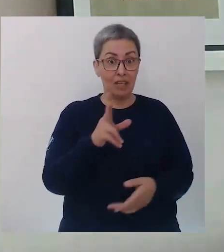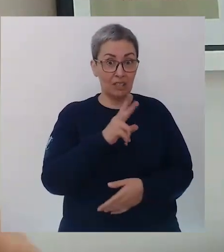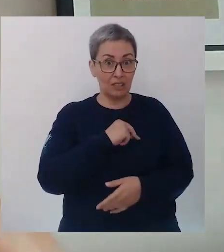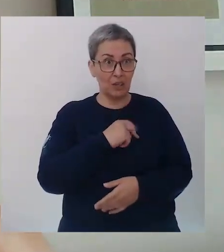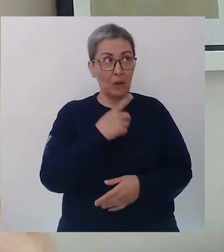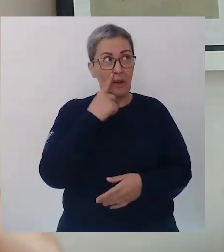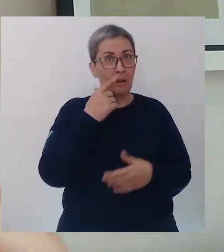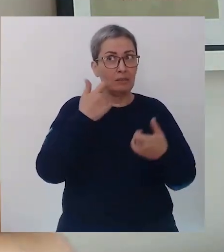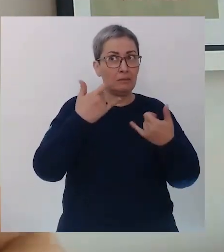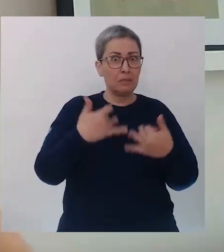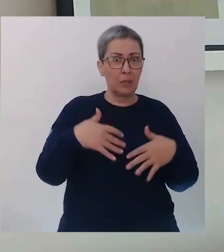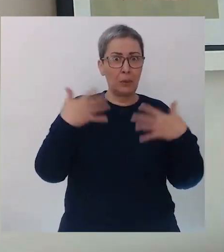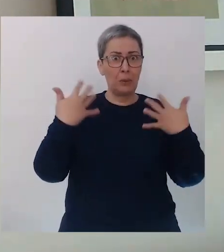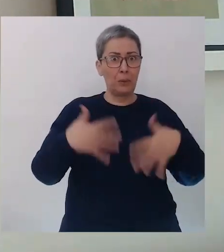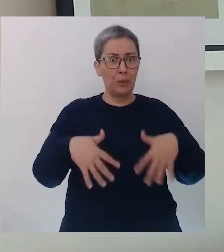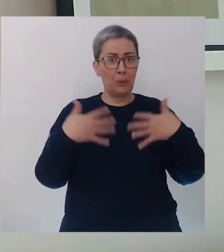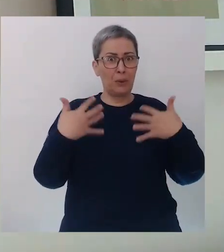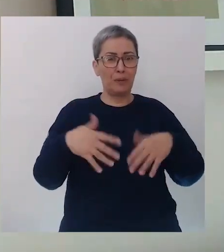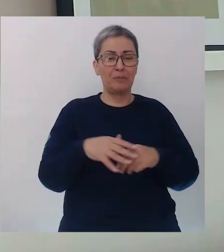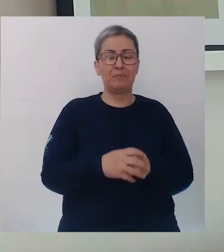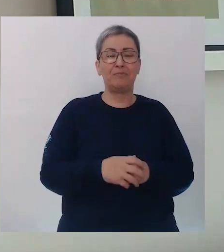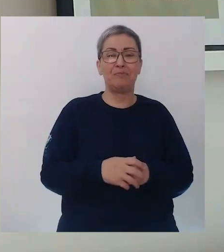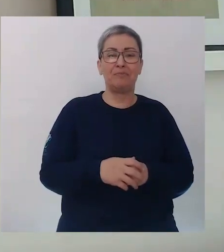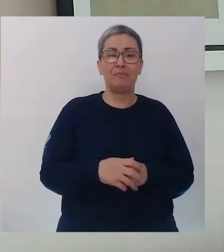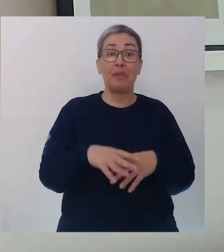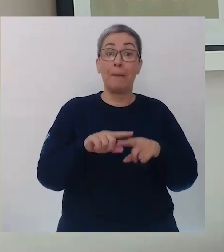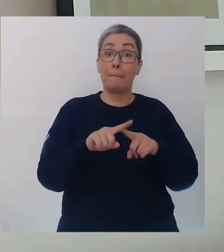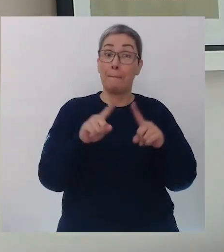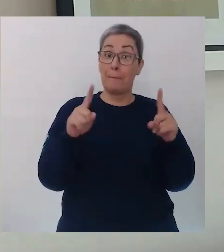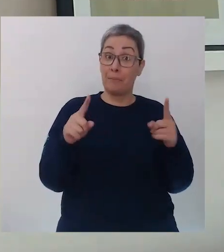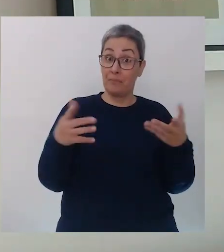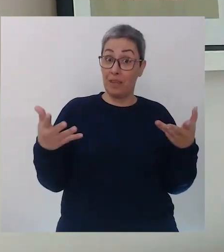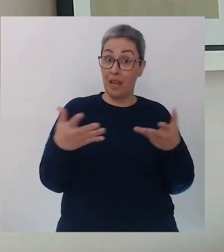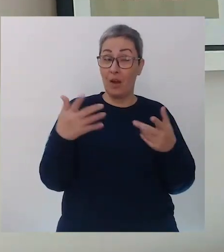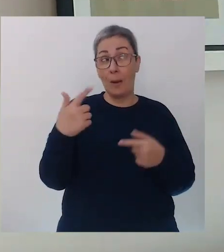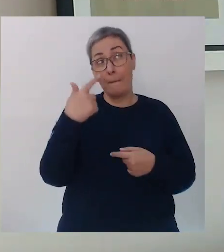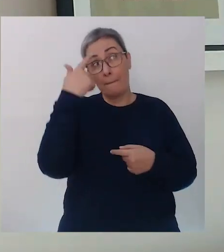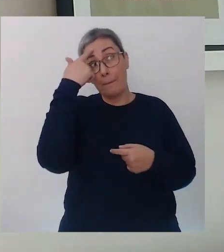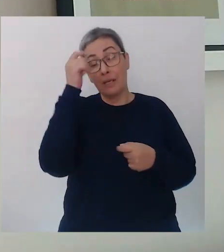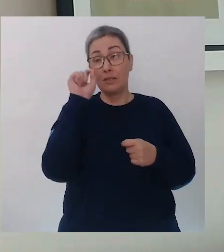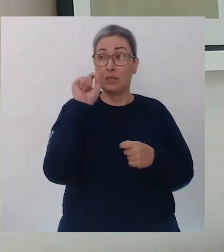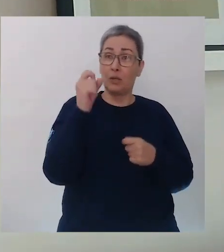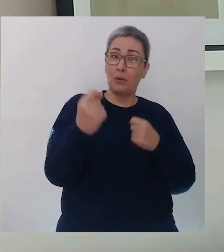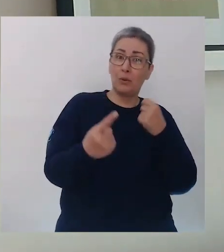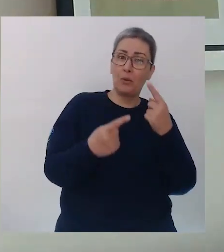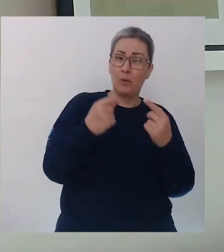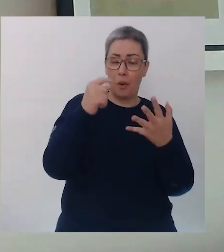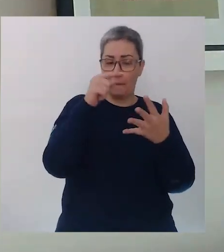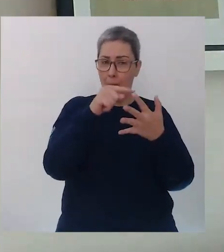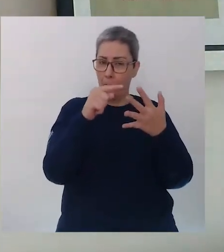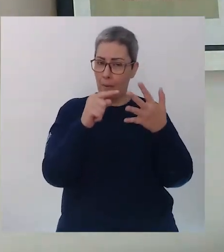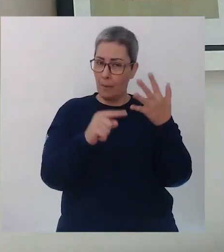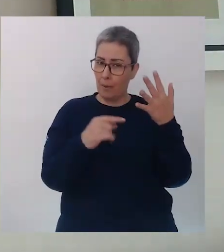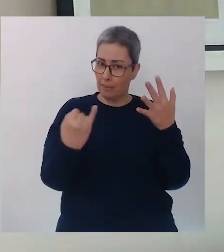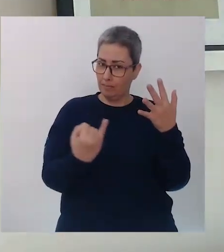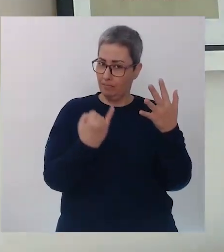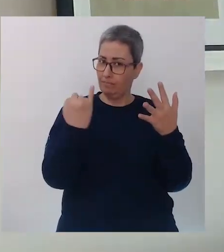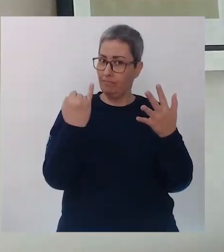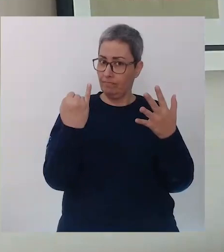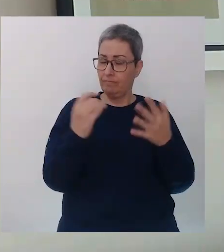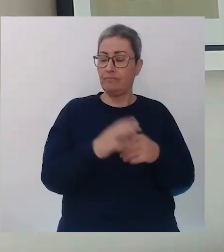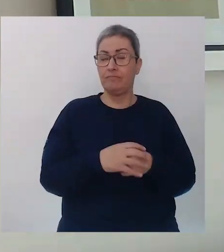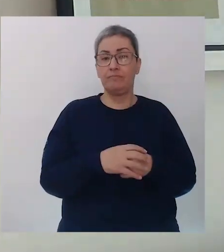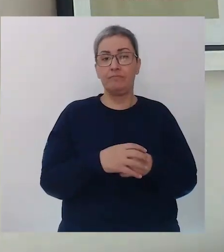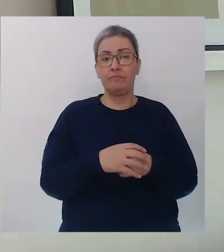Nossa, acho que eu falei bastante, né? Mas agora a gente vai pensar em alguns pontos aí que são